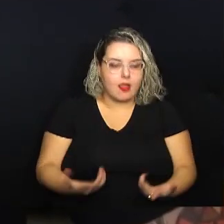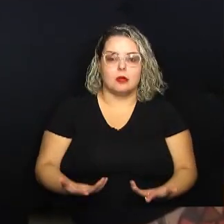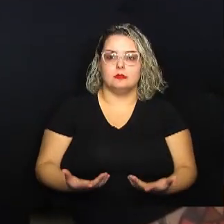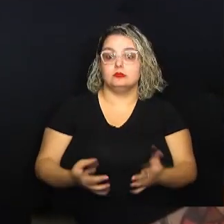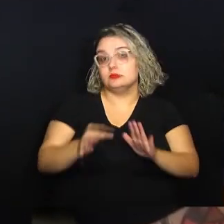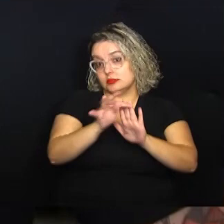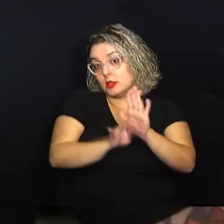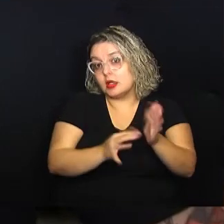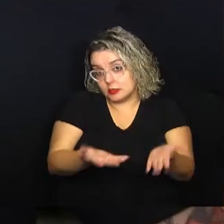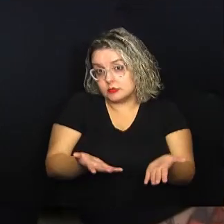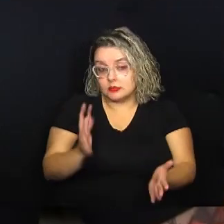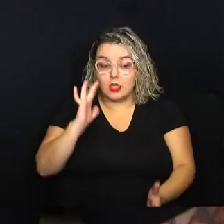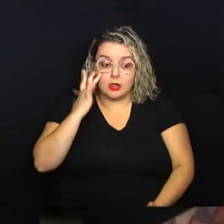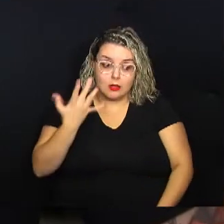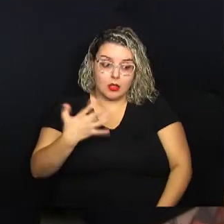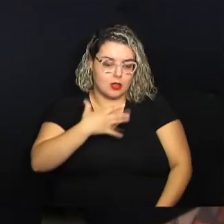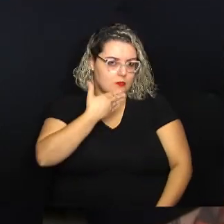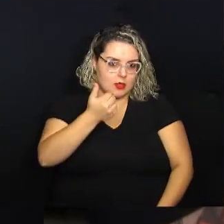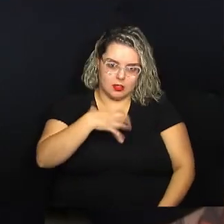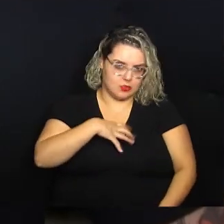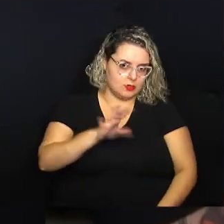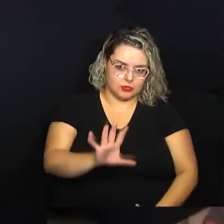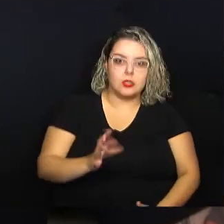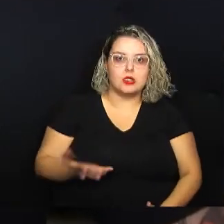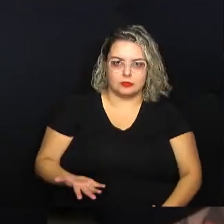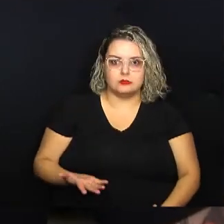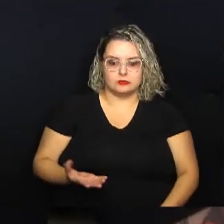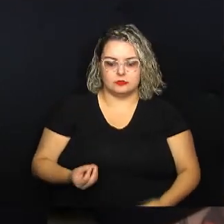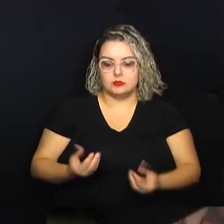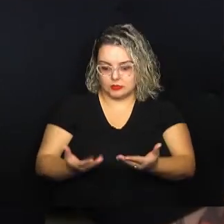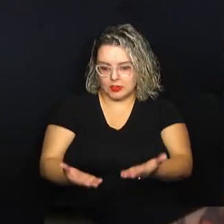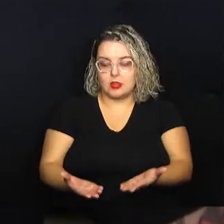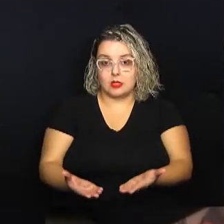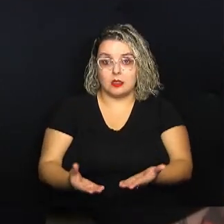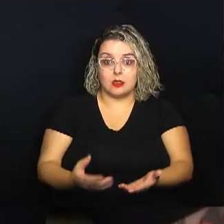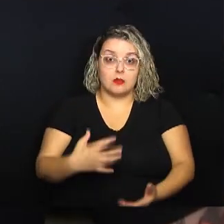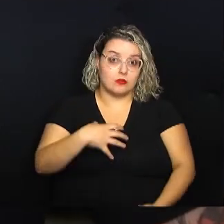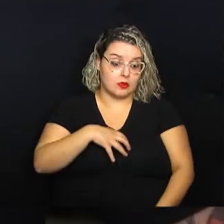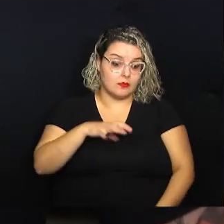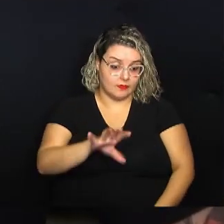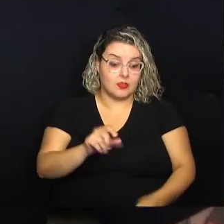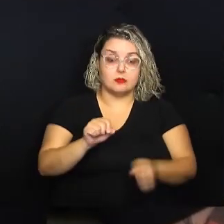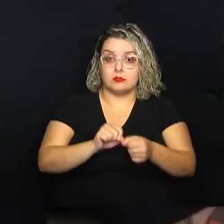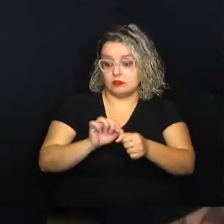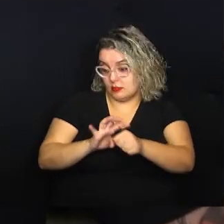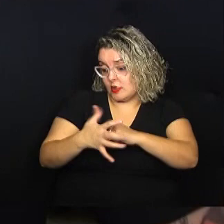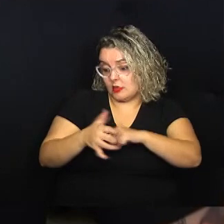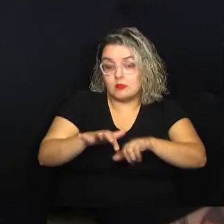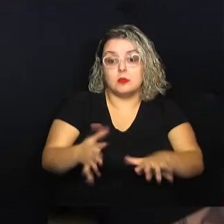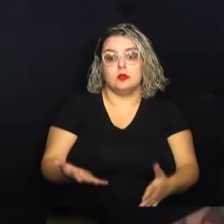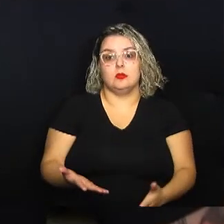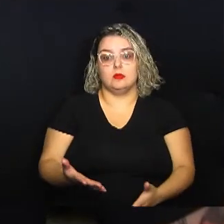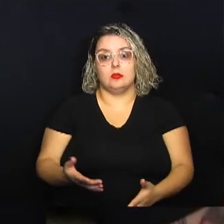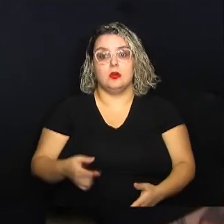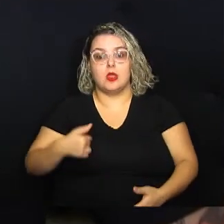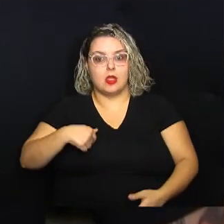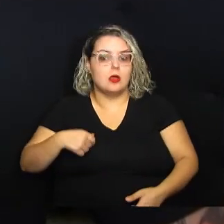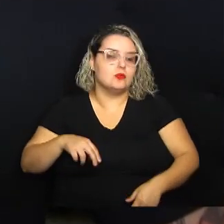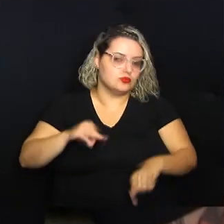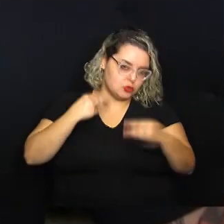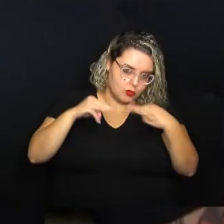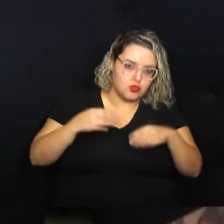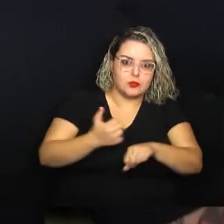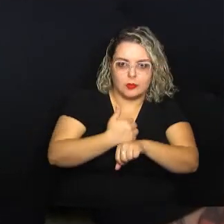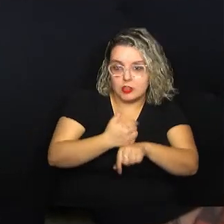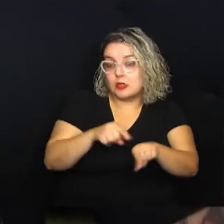então achei que seria a melhor forma de trazer isso. E como também foi feito na pandemia, eu toco, sou músico, então além disso, no